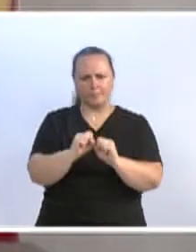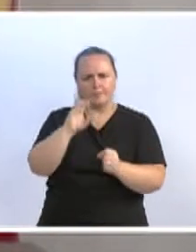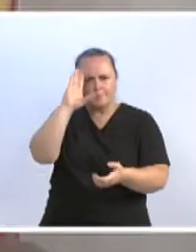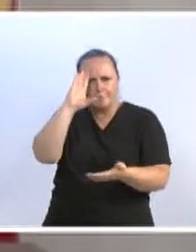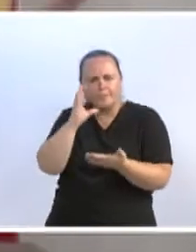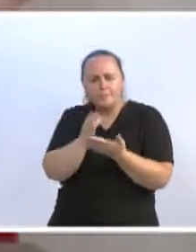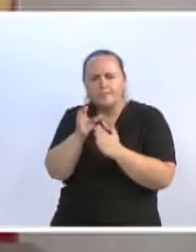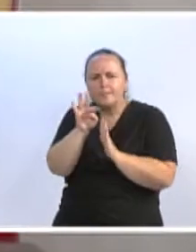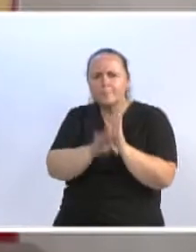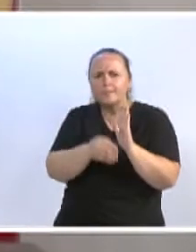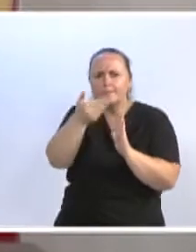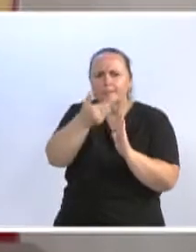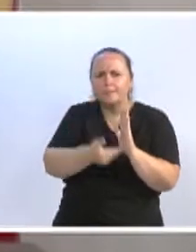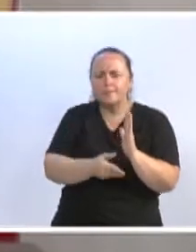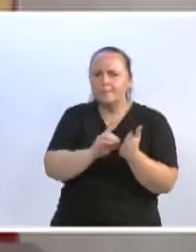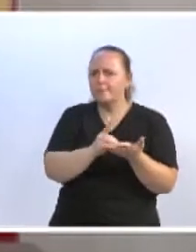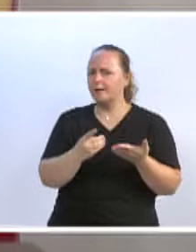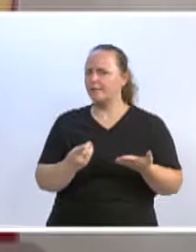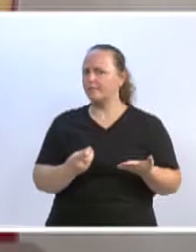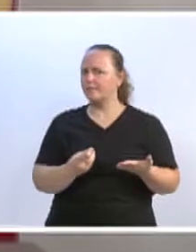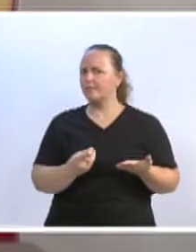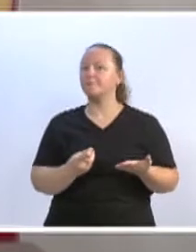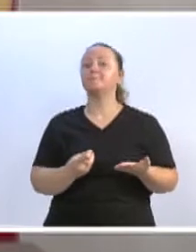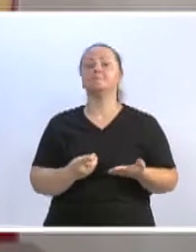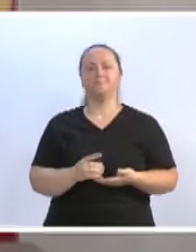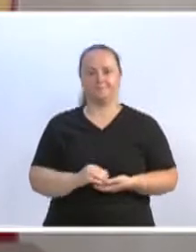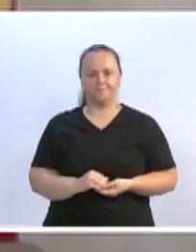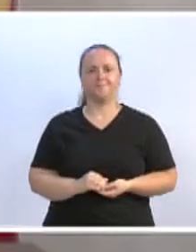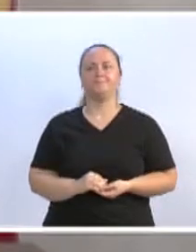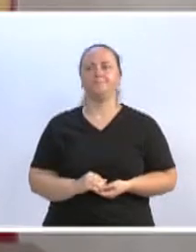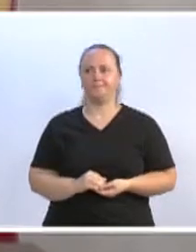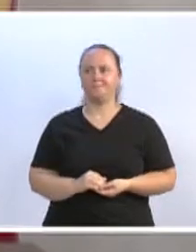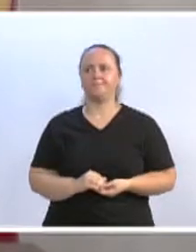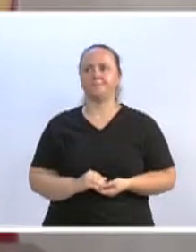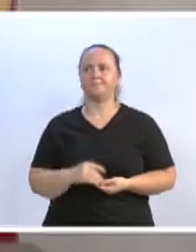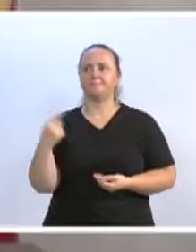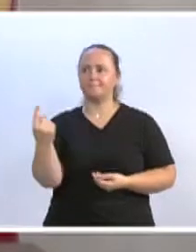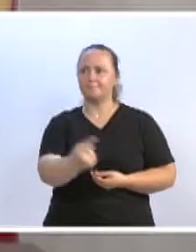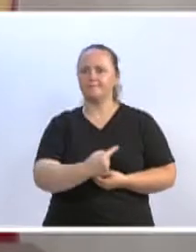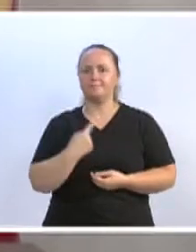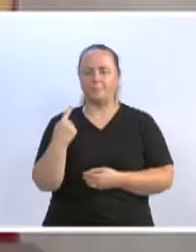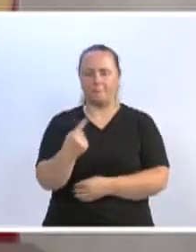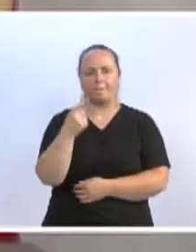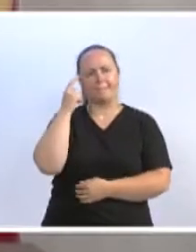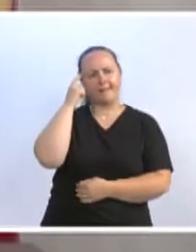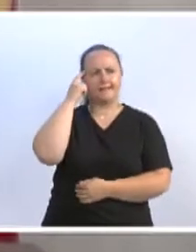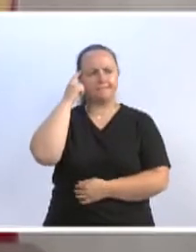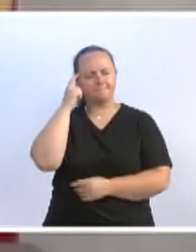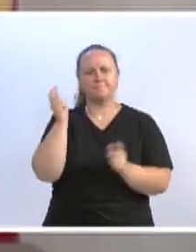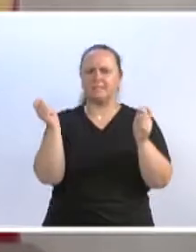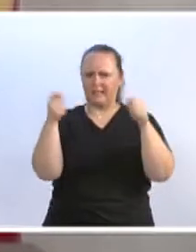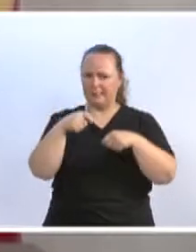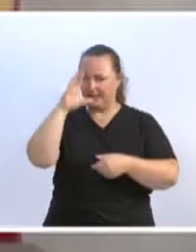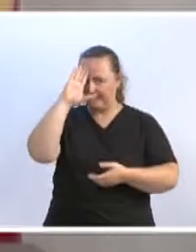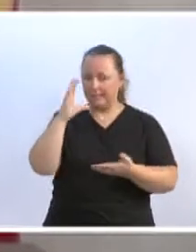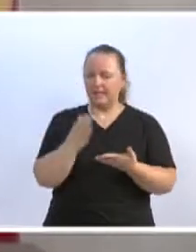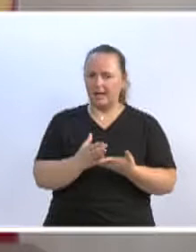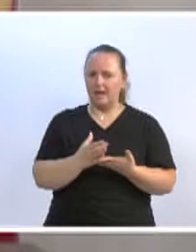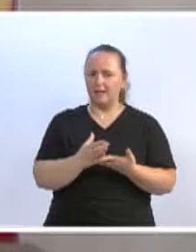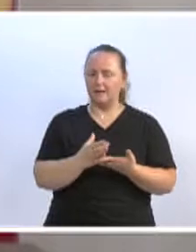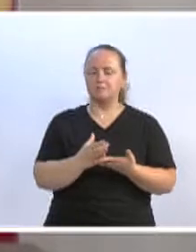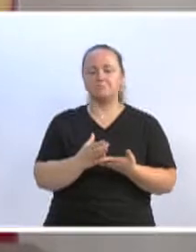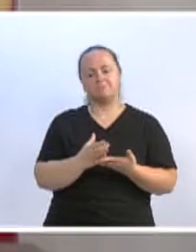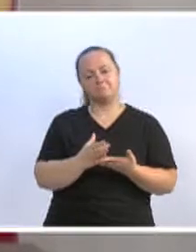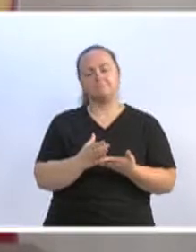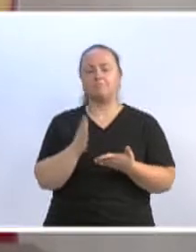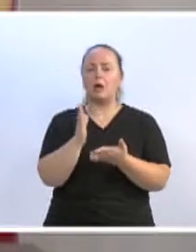texto? Ora, quando nós pensamos em confiar na Bíblia Sagrada e perguntando se podemos confiar no texto, a gente normalmente